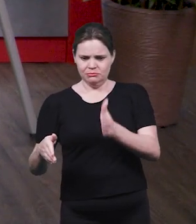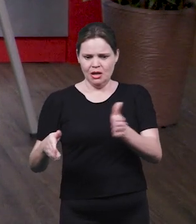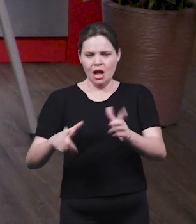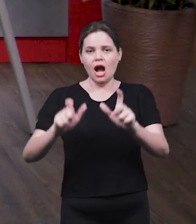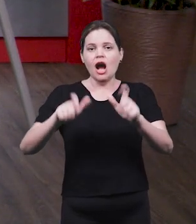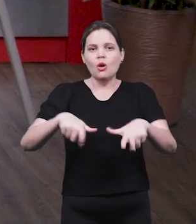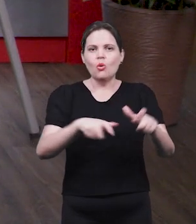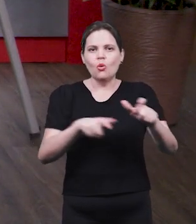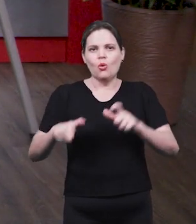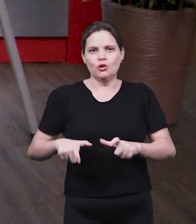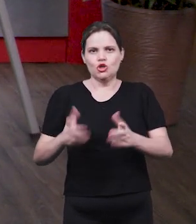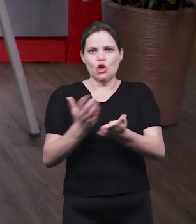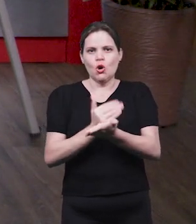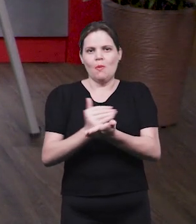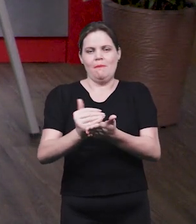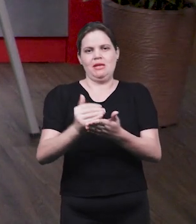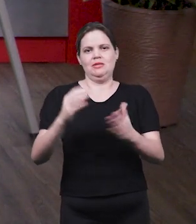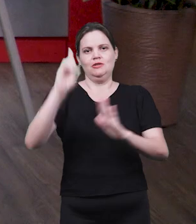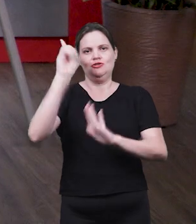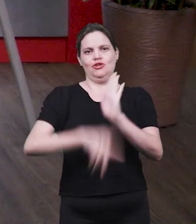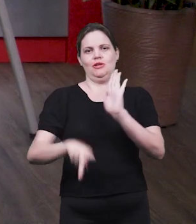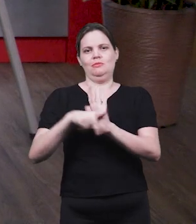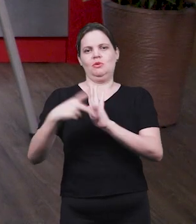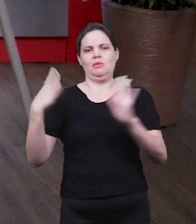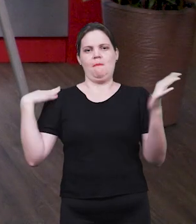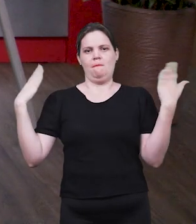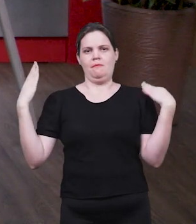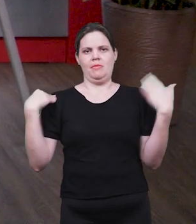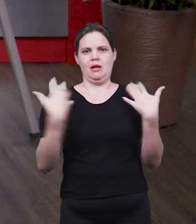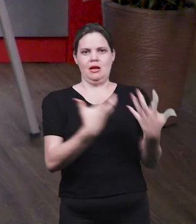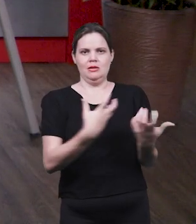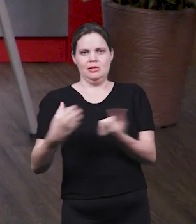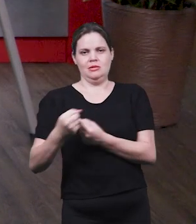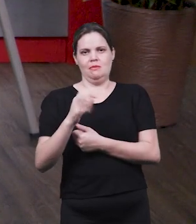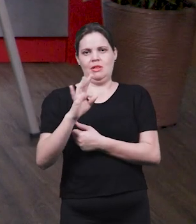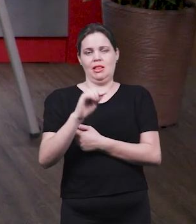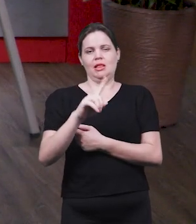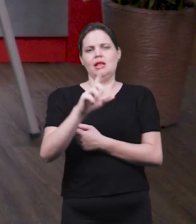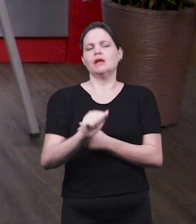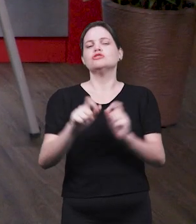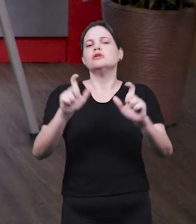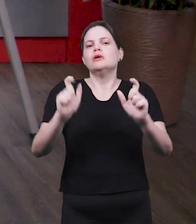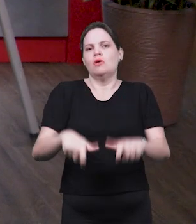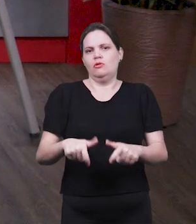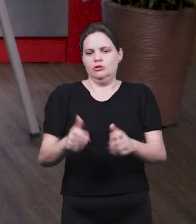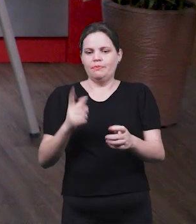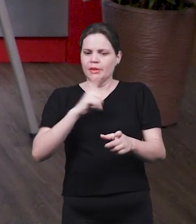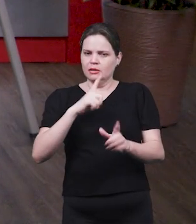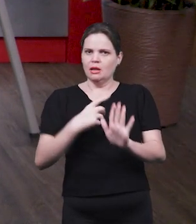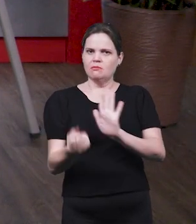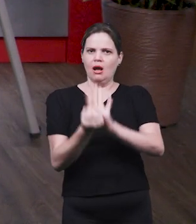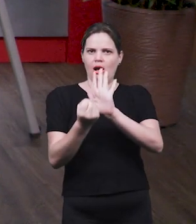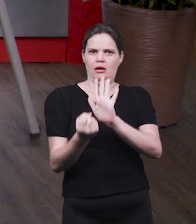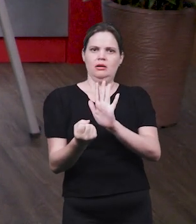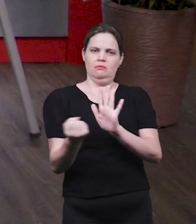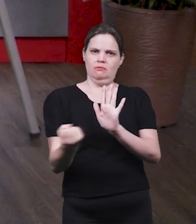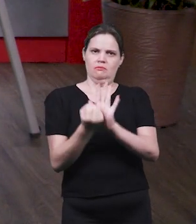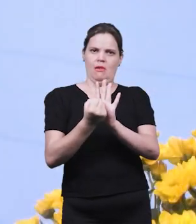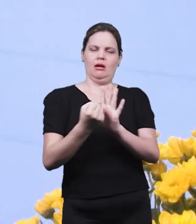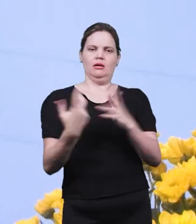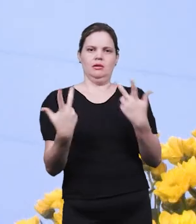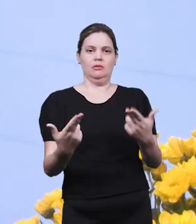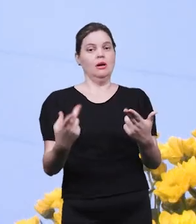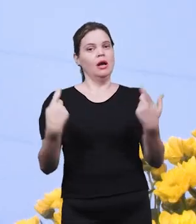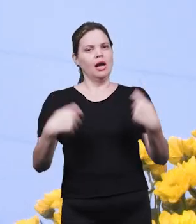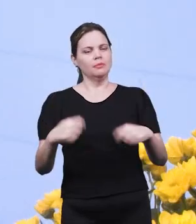pessoas todos os ocupantes deveriam estar sendo intimados pessoalmente para participar, levar os